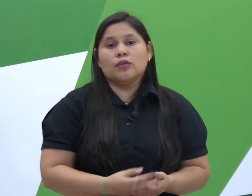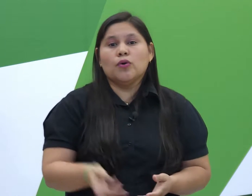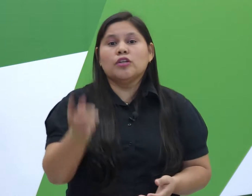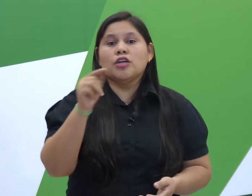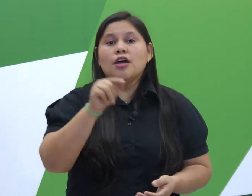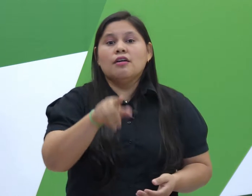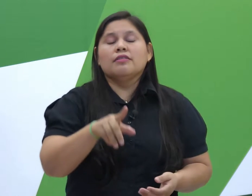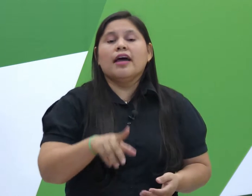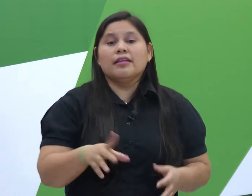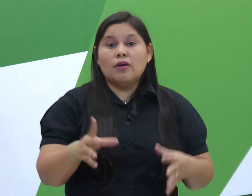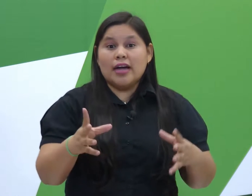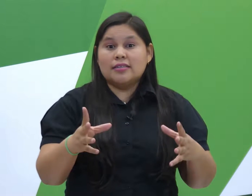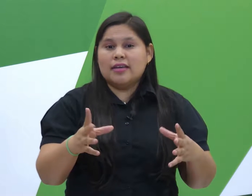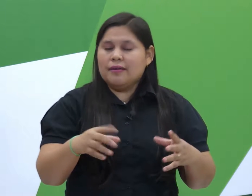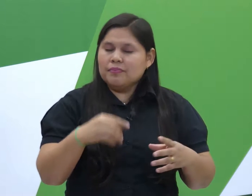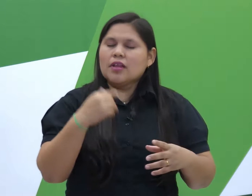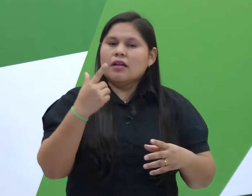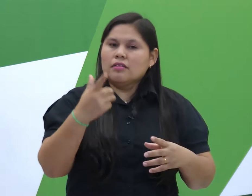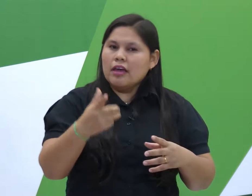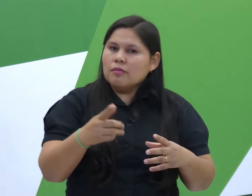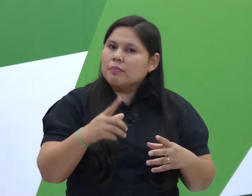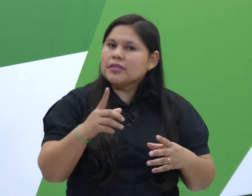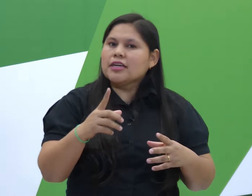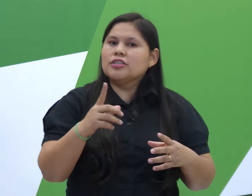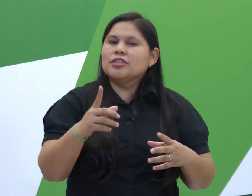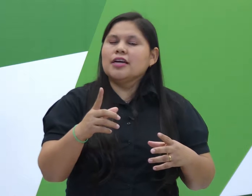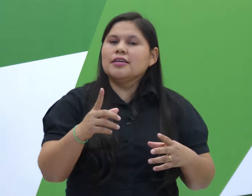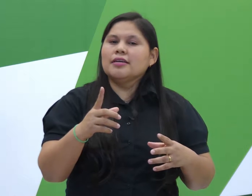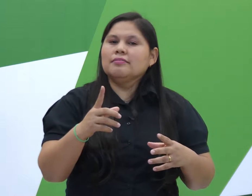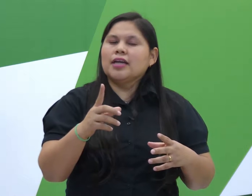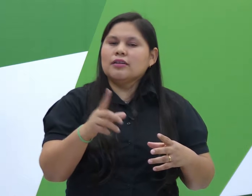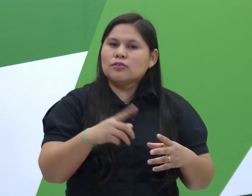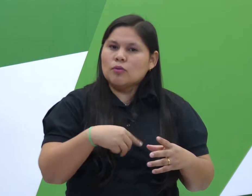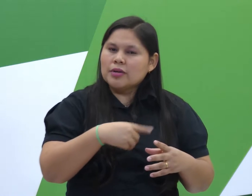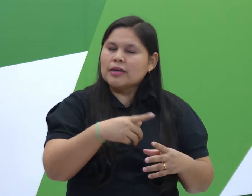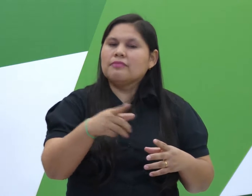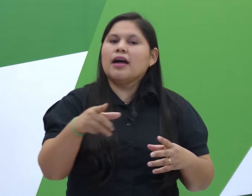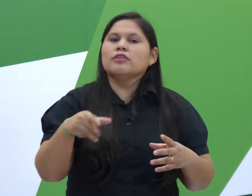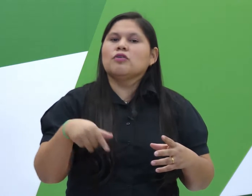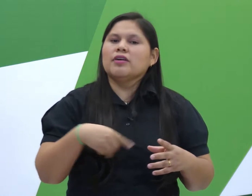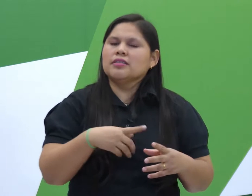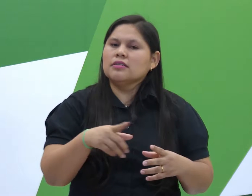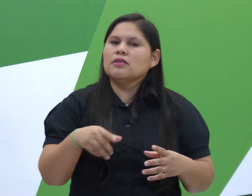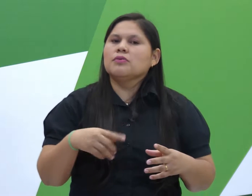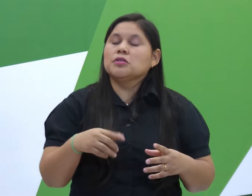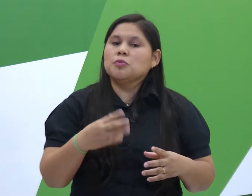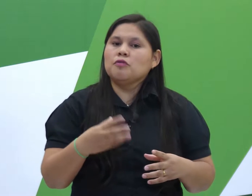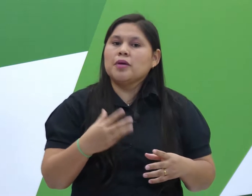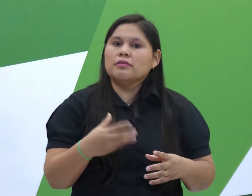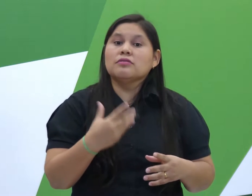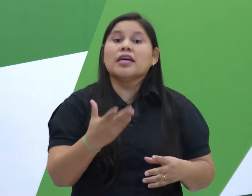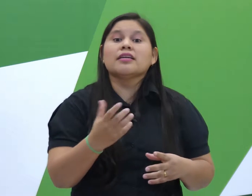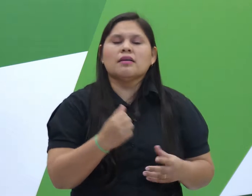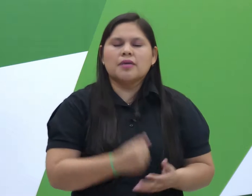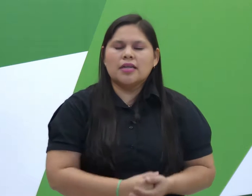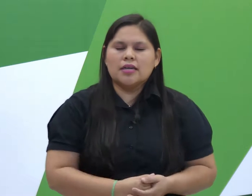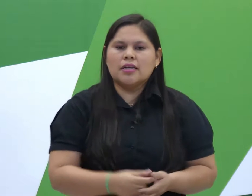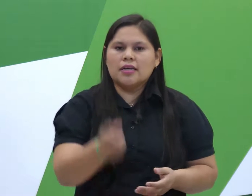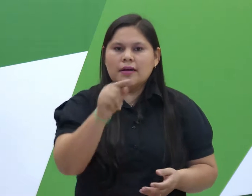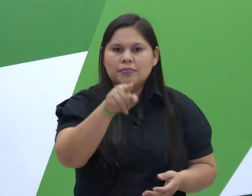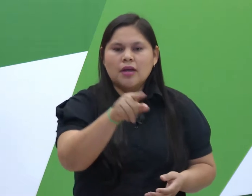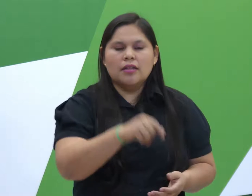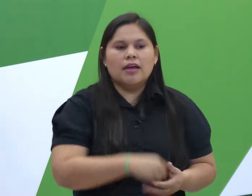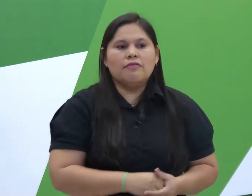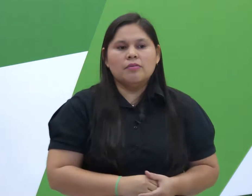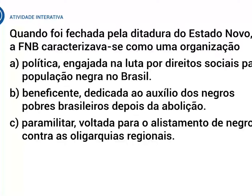trabalhadores, né? Então, quer dizer, dei uma pensadinha aí, né? Sobre Vargas conversando, então, com esses movimentos, o que que também ele